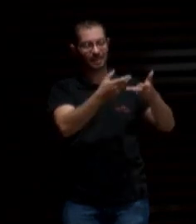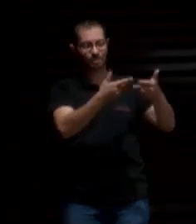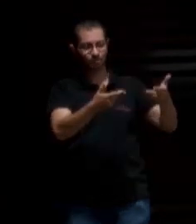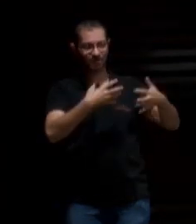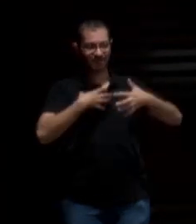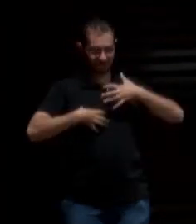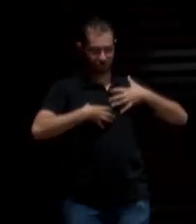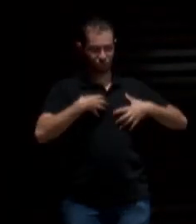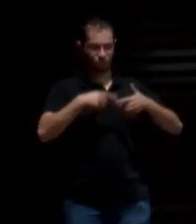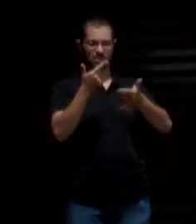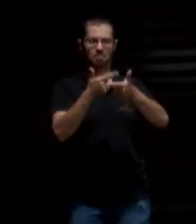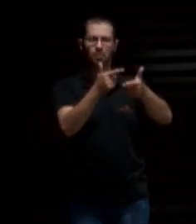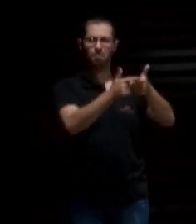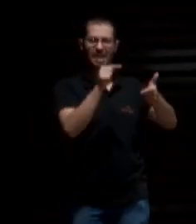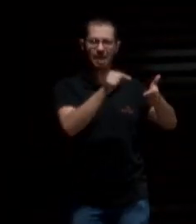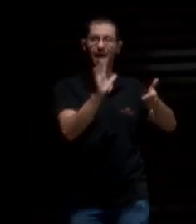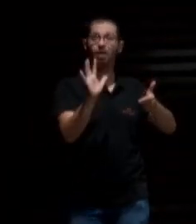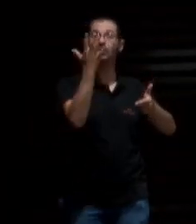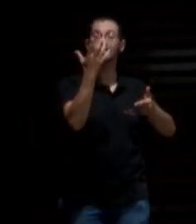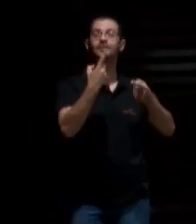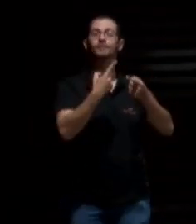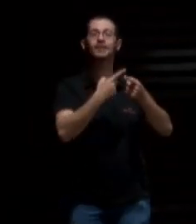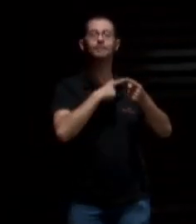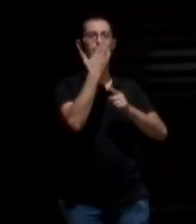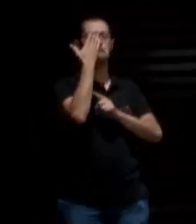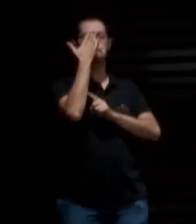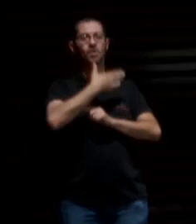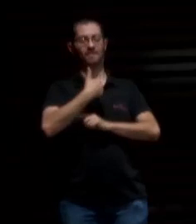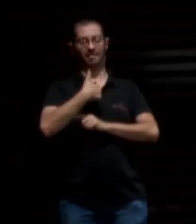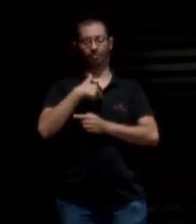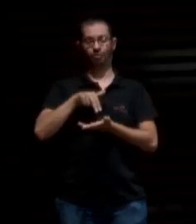vós, destinado a provar-vos.